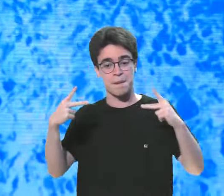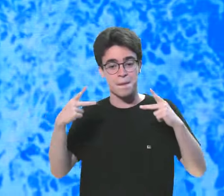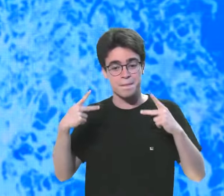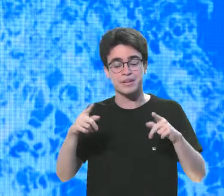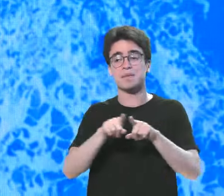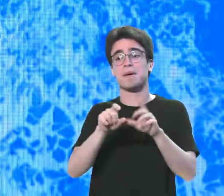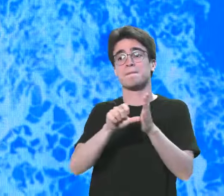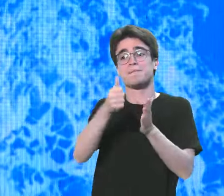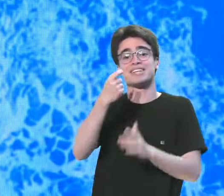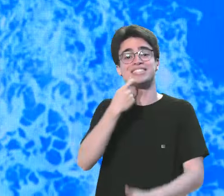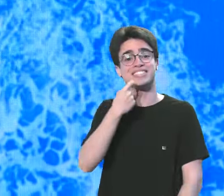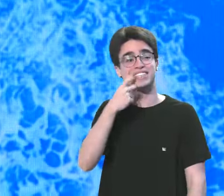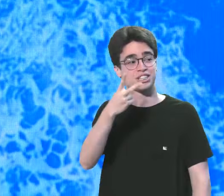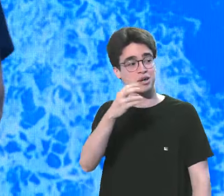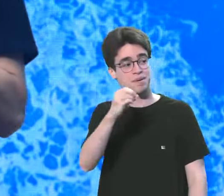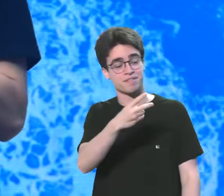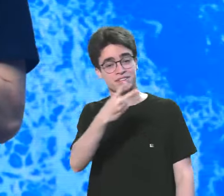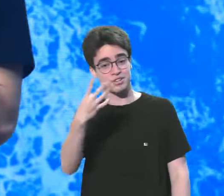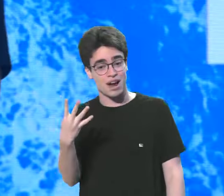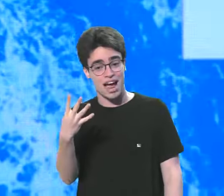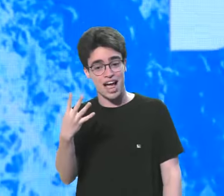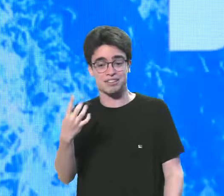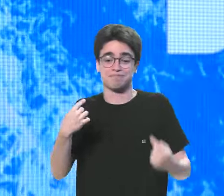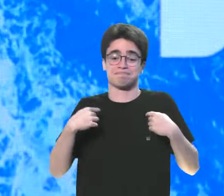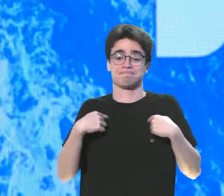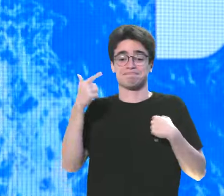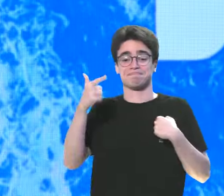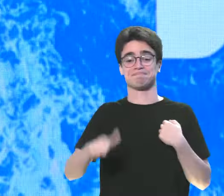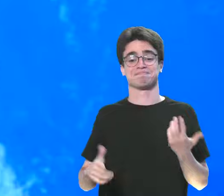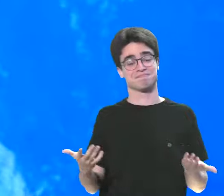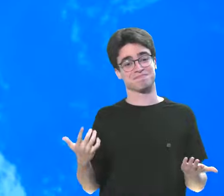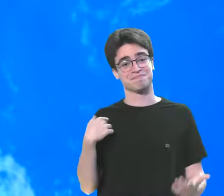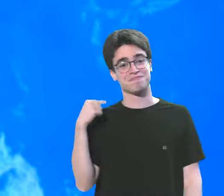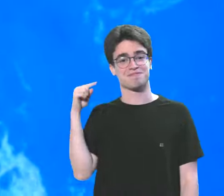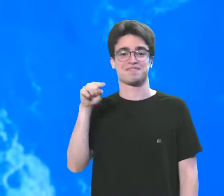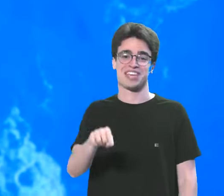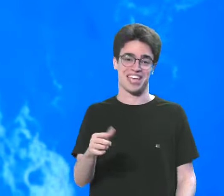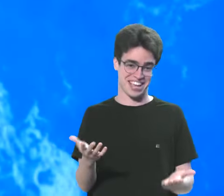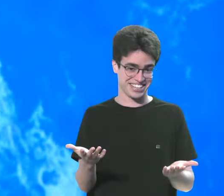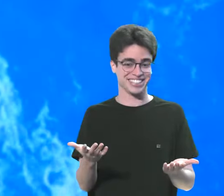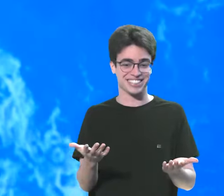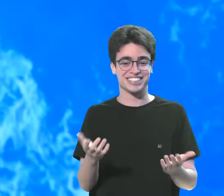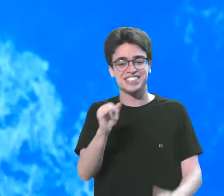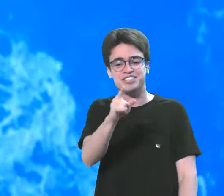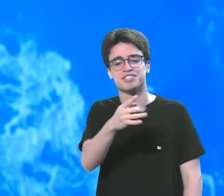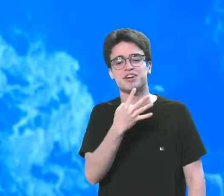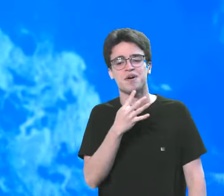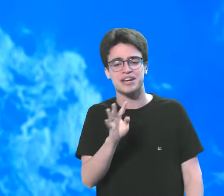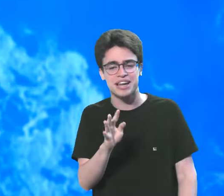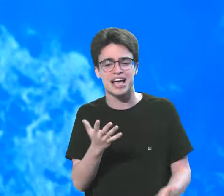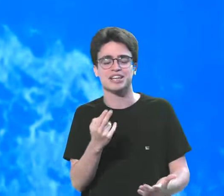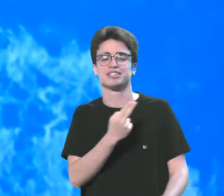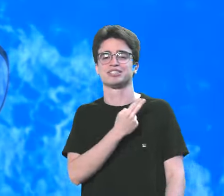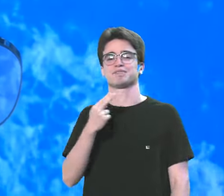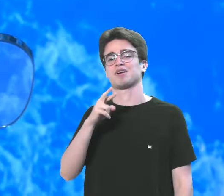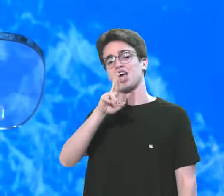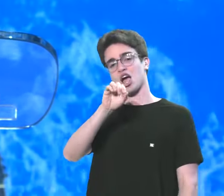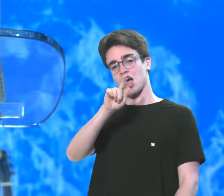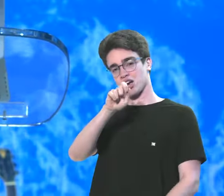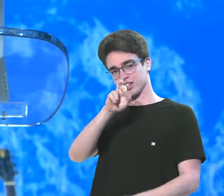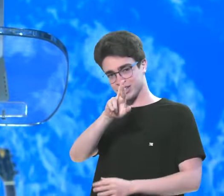primeira sexta de 2024 cá estou eu novamente para quem não me conhece meu nome é Roger